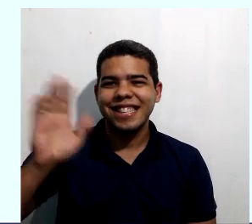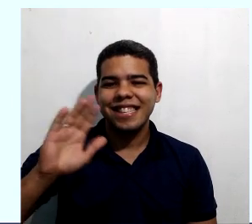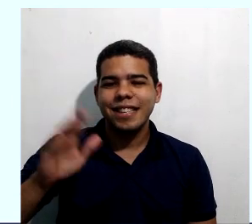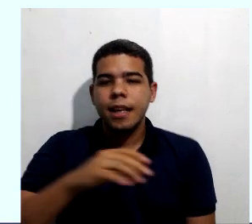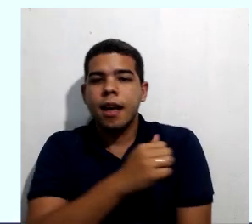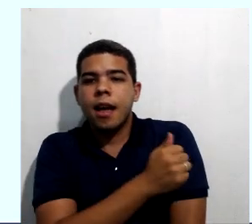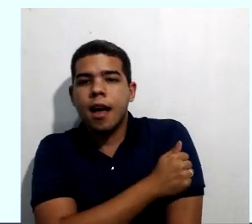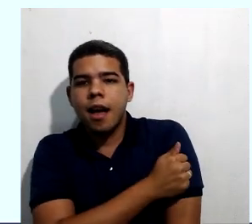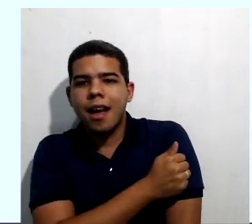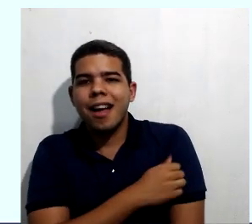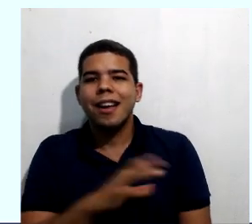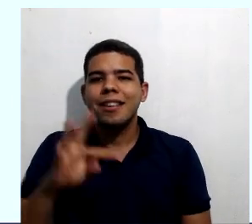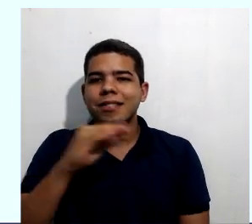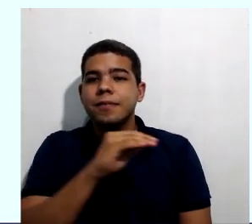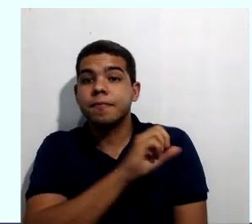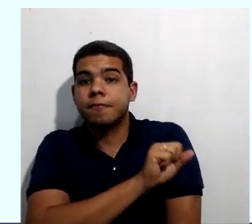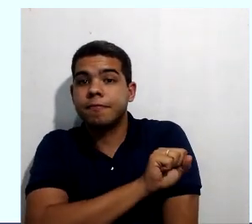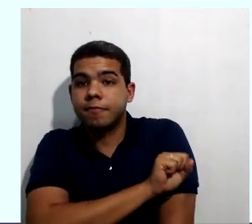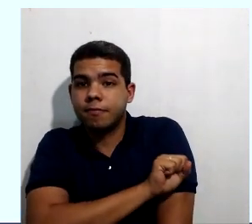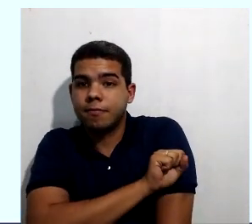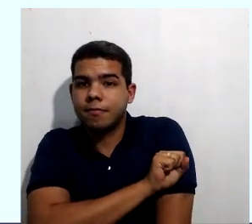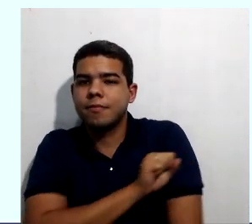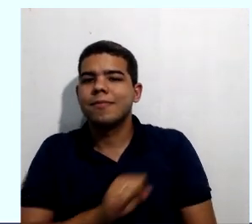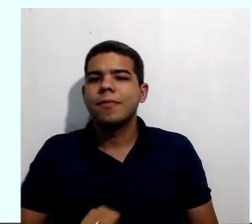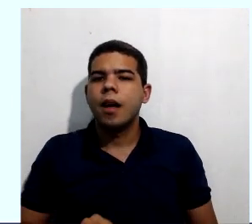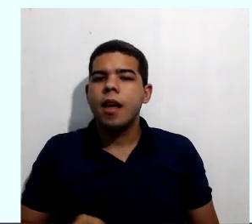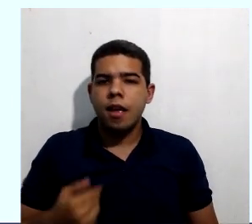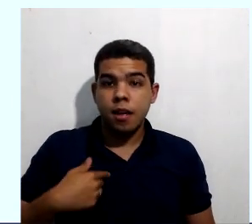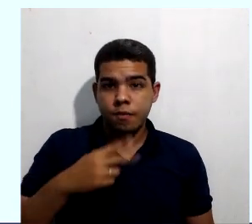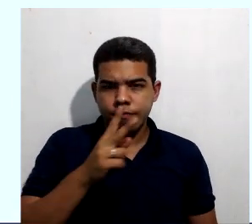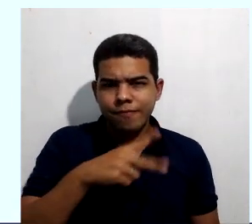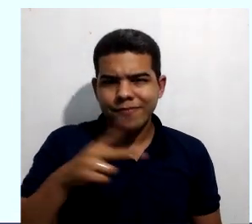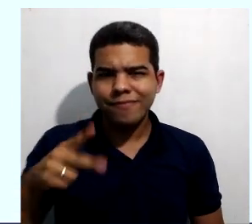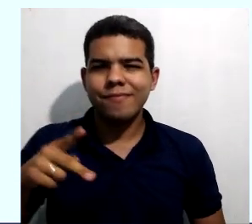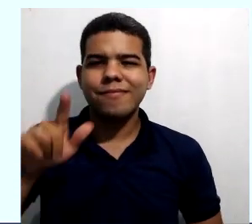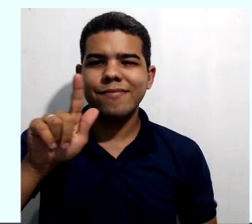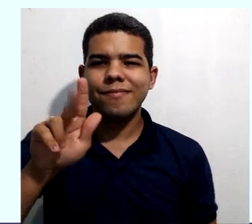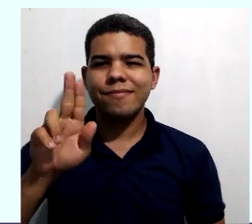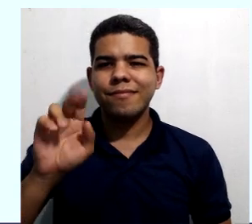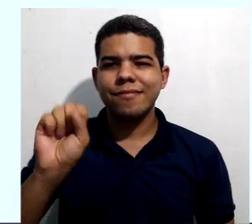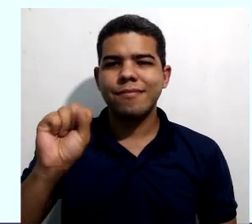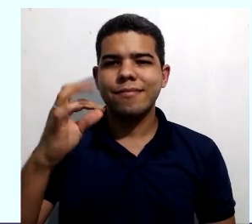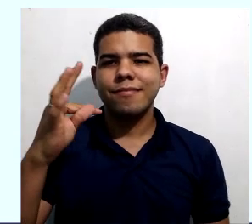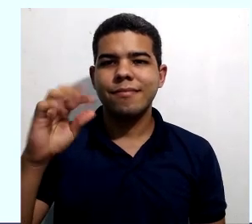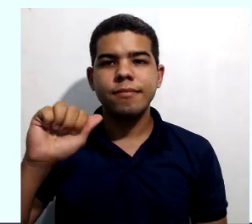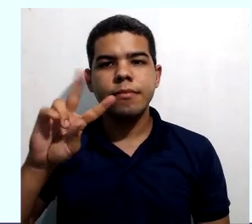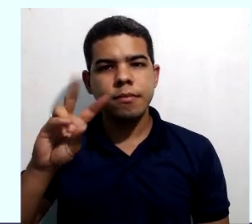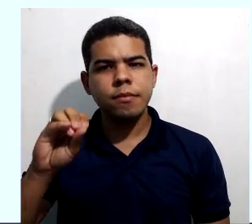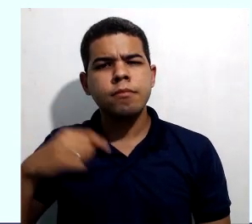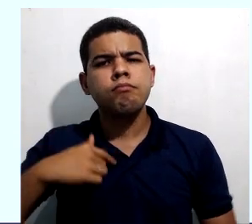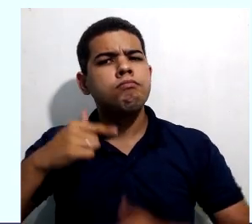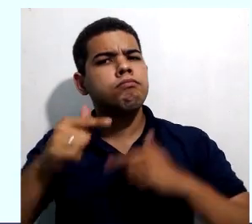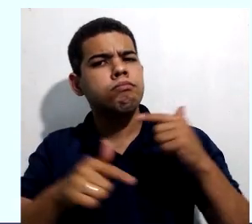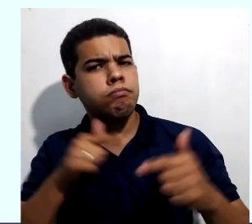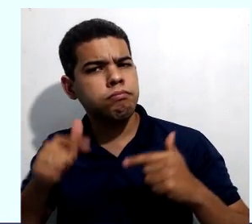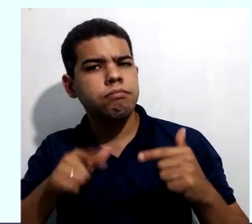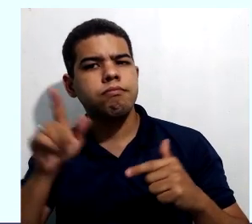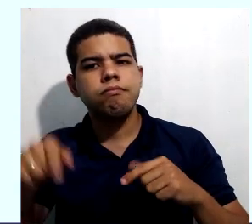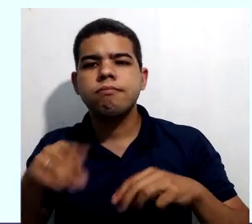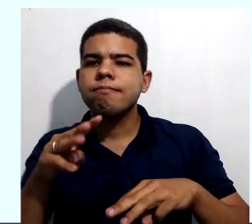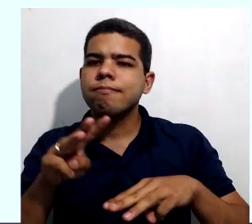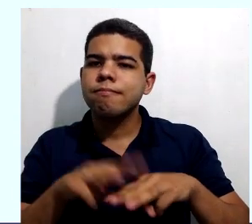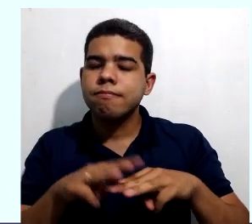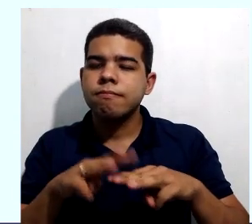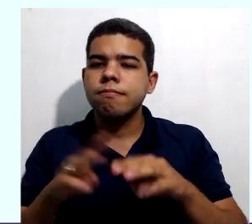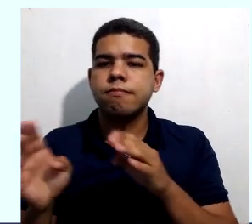Olá, alunos e alunas dos 8º anos. Eu sou o professor Gustavo Lima e vou trabalhar aqui com vocês na